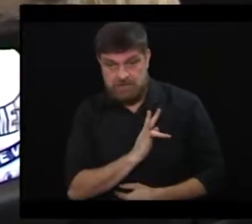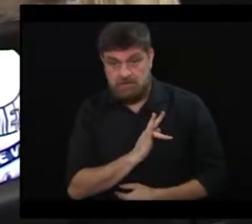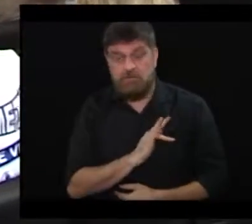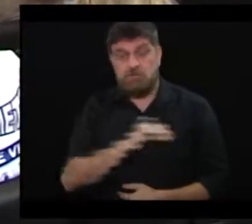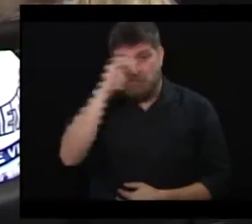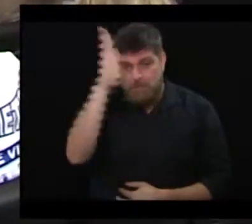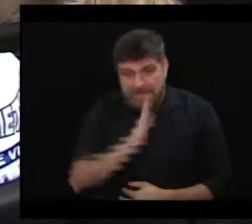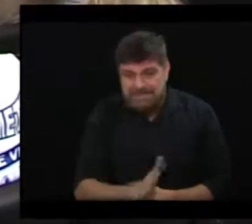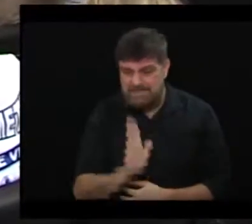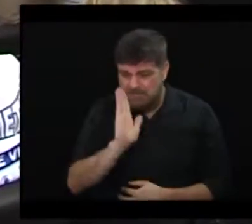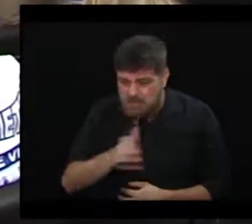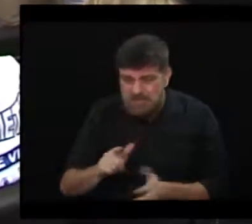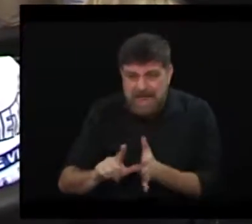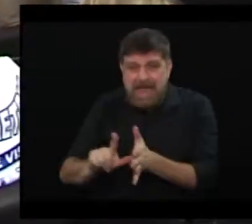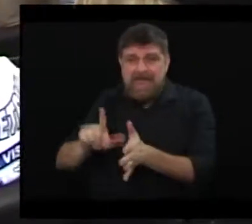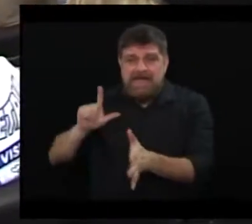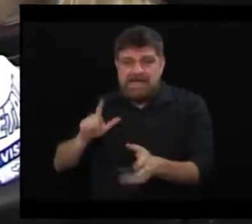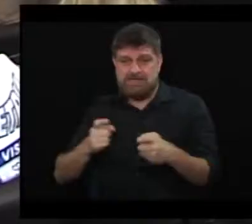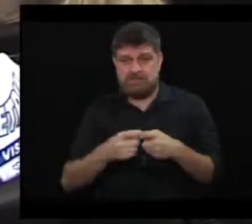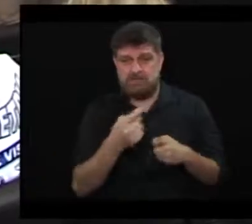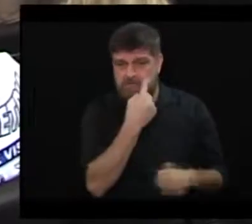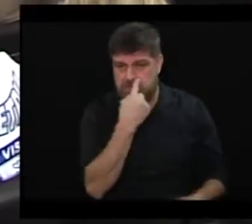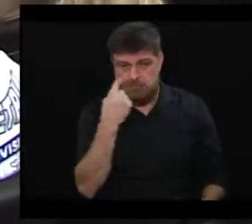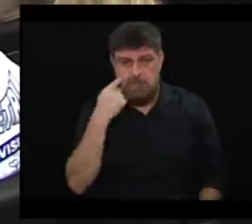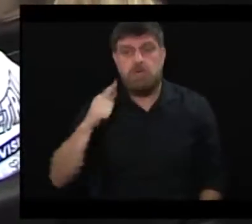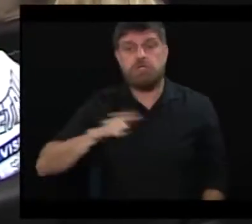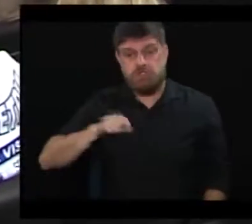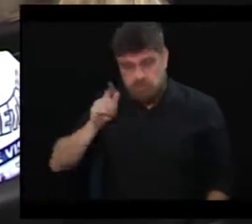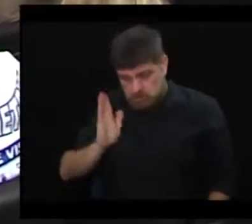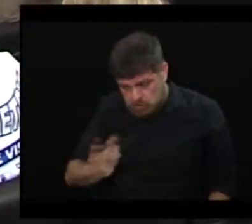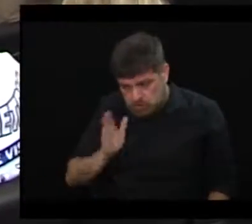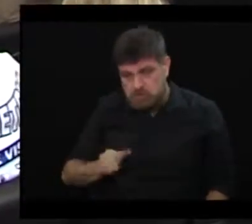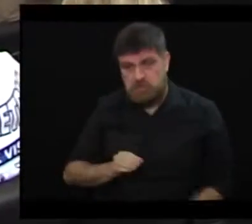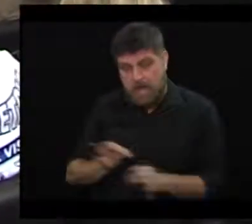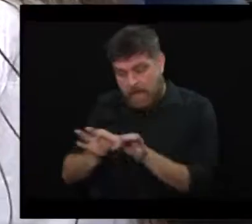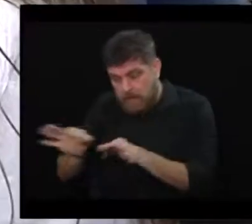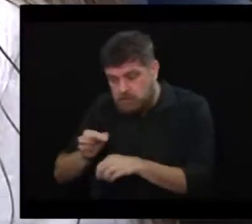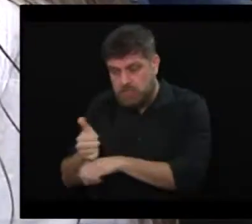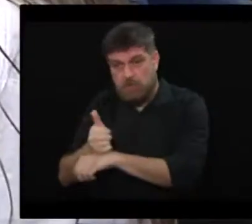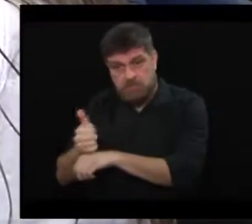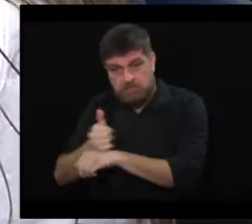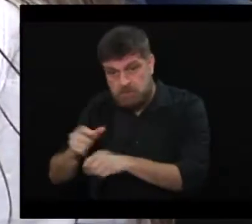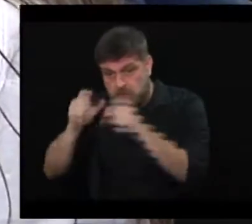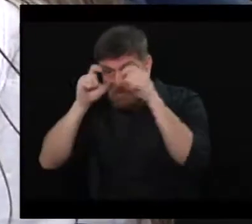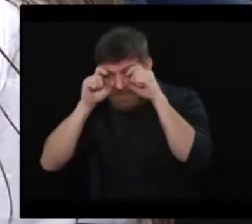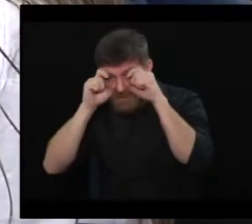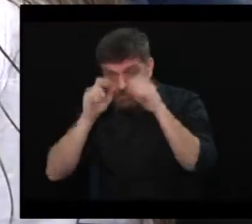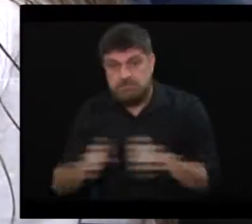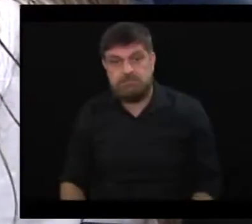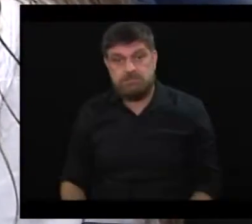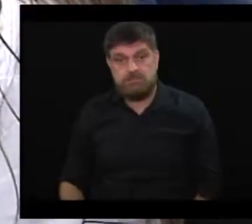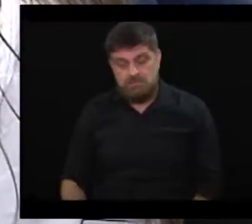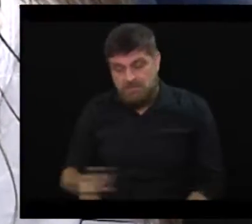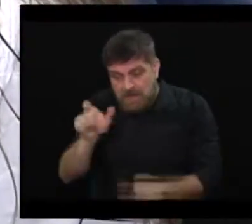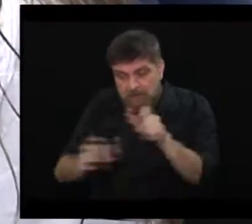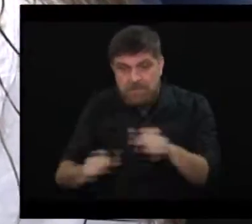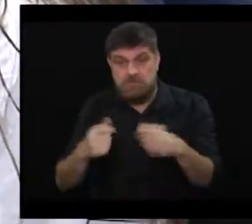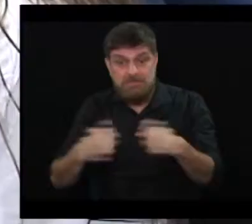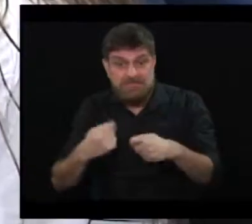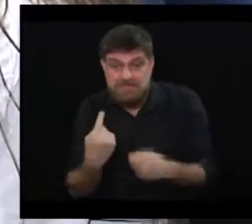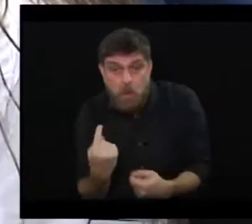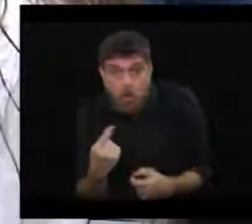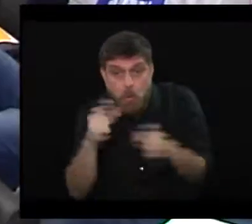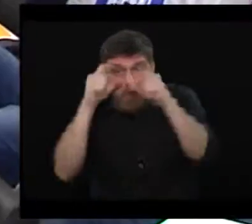no Brasil antes mesmo da oftalmologia, que estuda as doenças na visão. Assim, muitas pessoas que precisam apenas